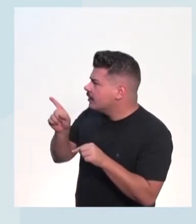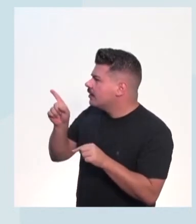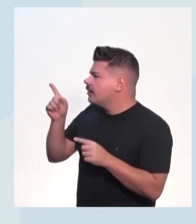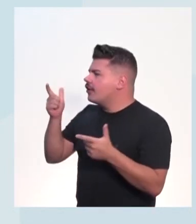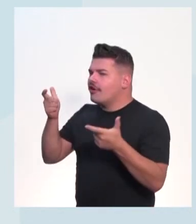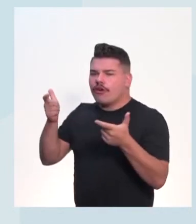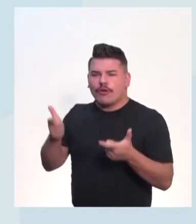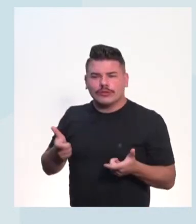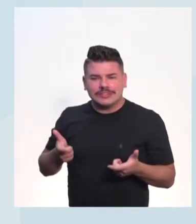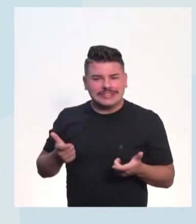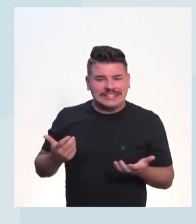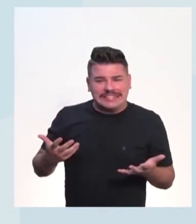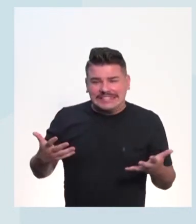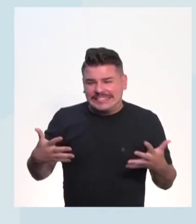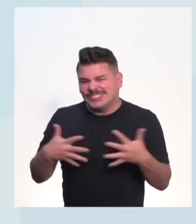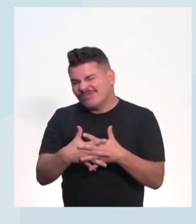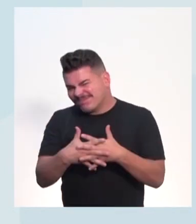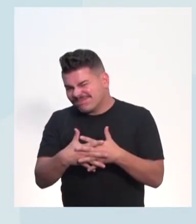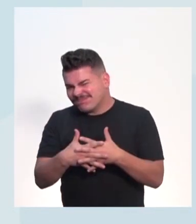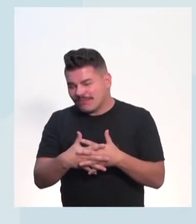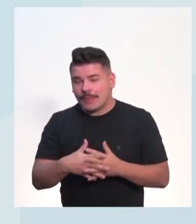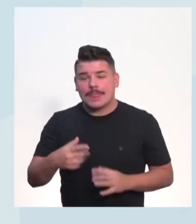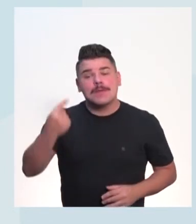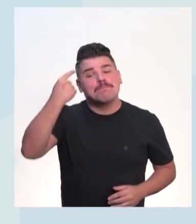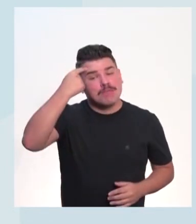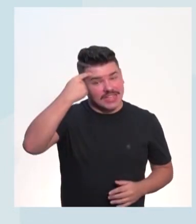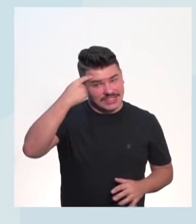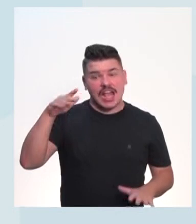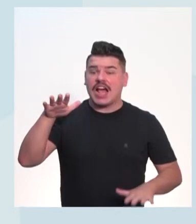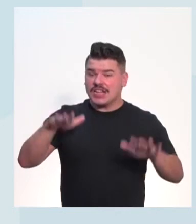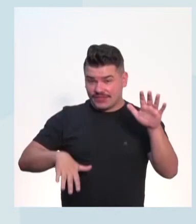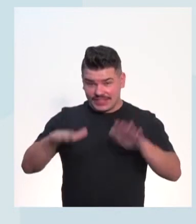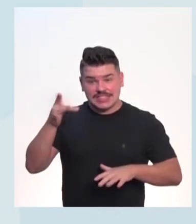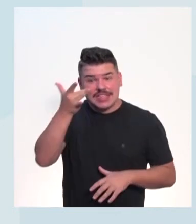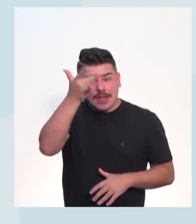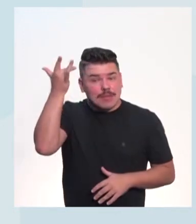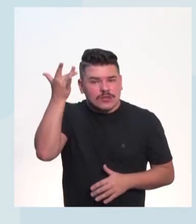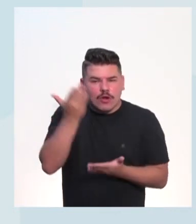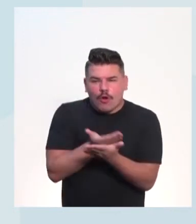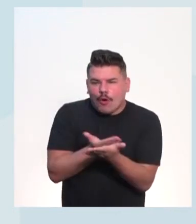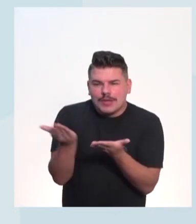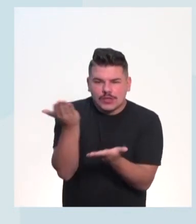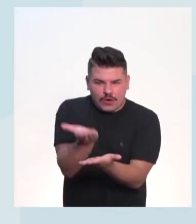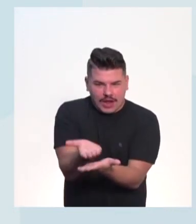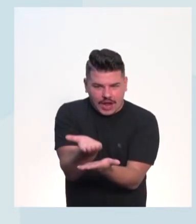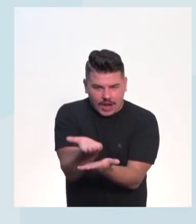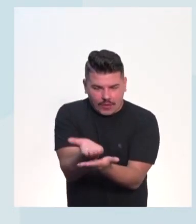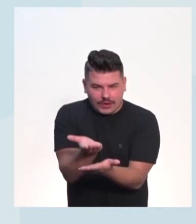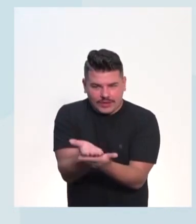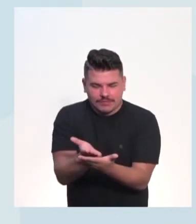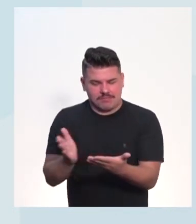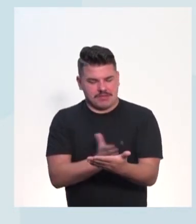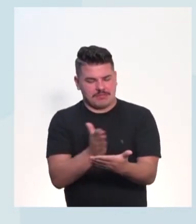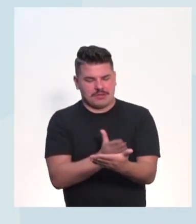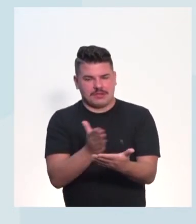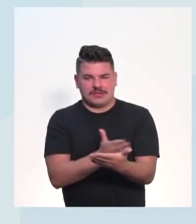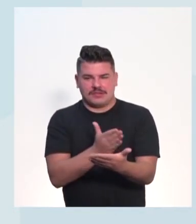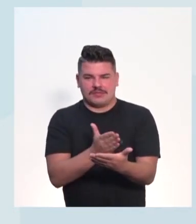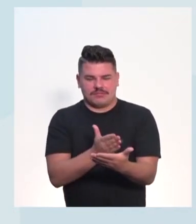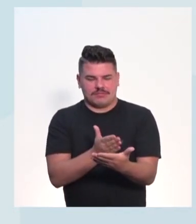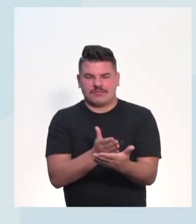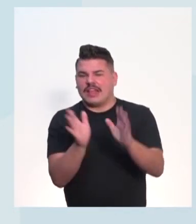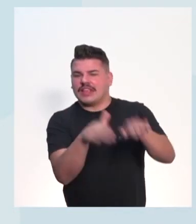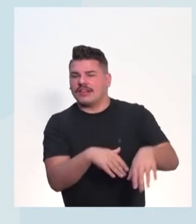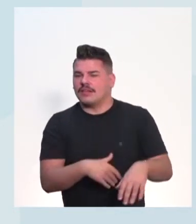ciências. Pensa naquela pessoa que iniciou o ano com um caderno, não terminou o caderno, não sabe